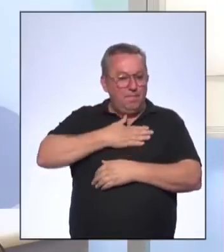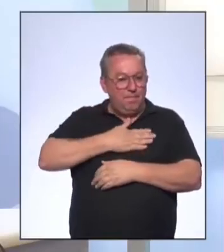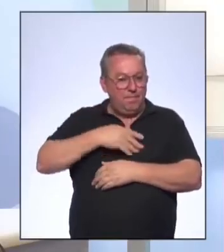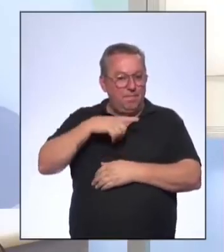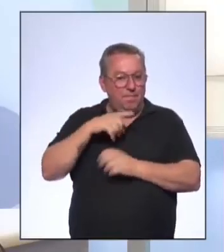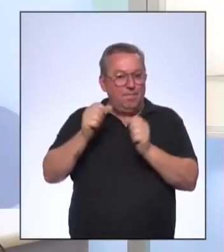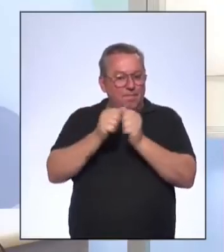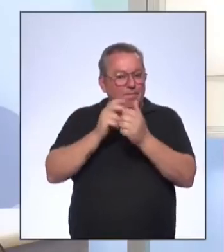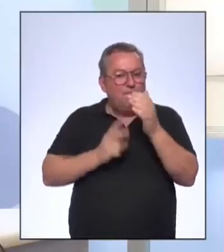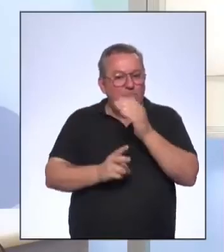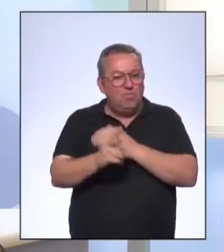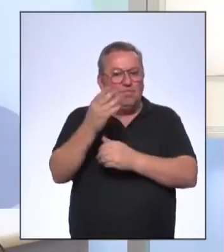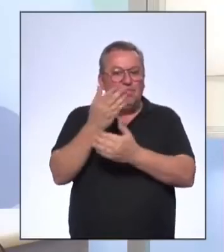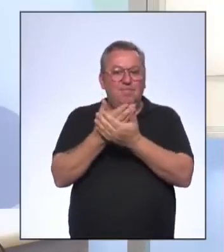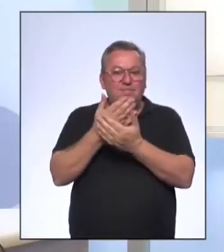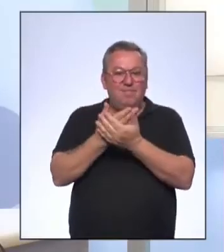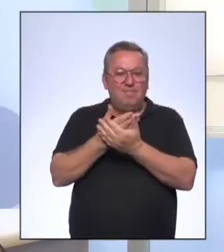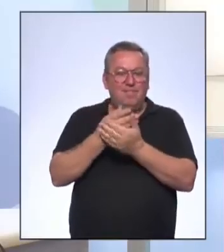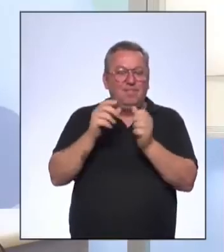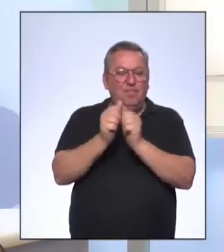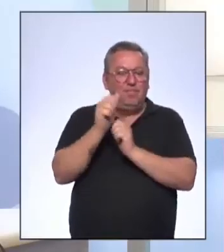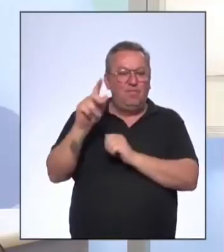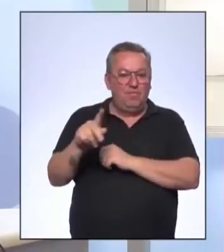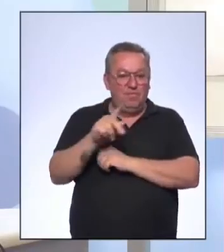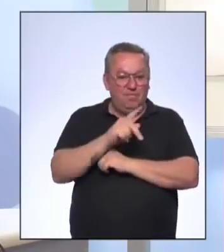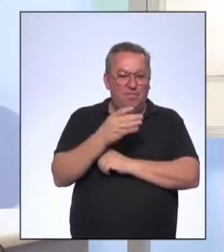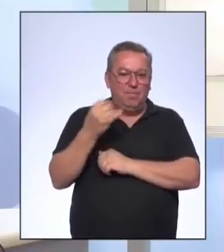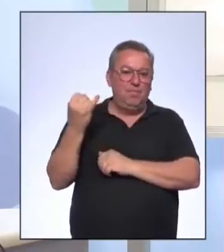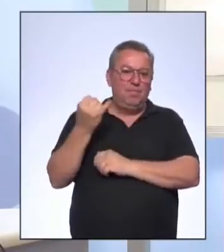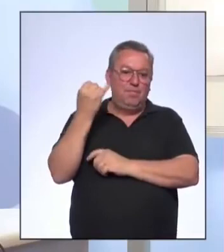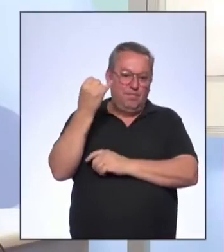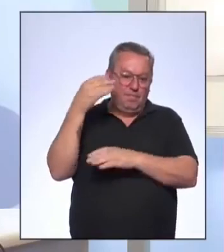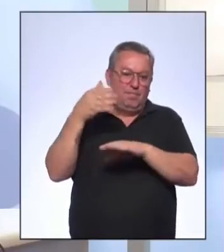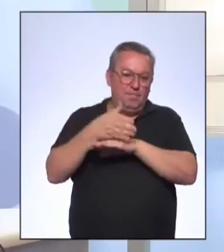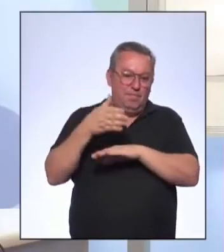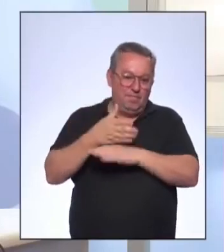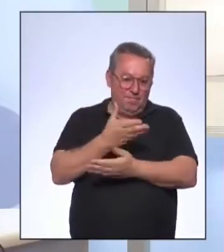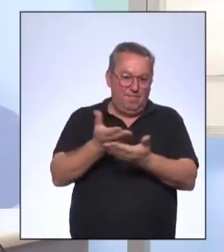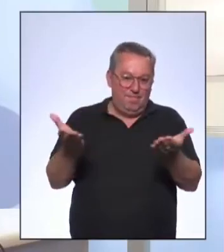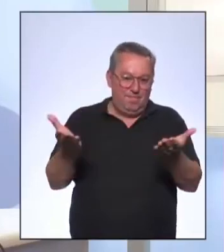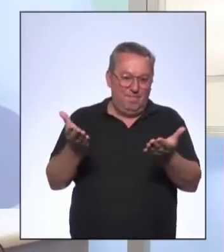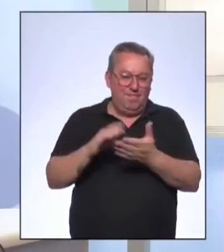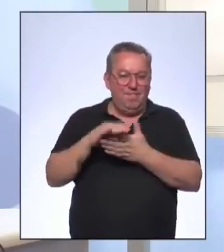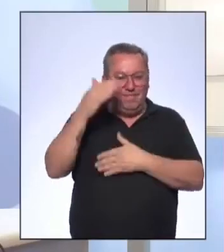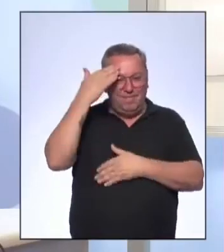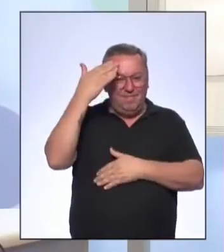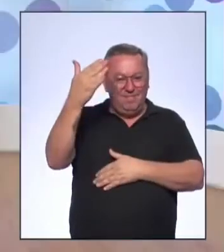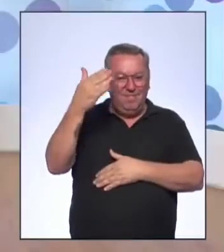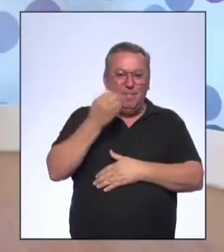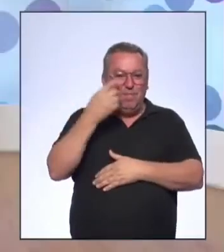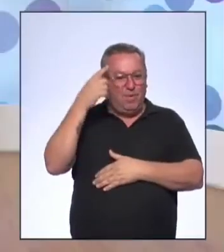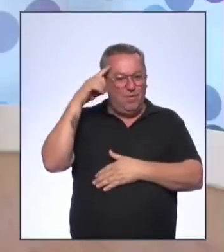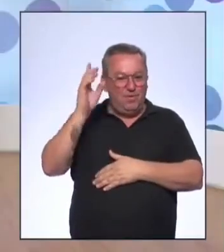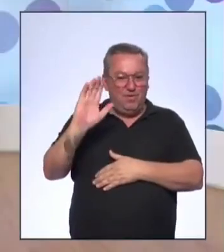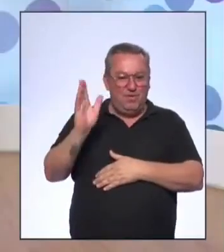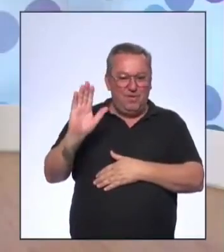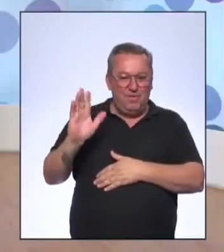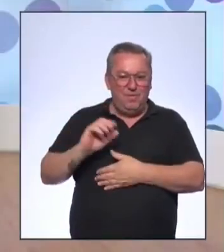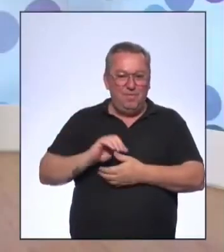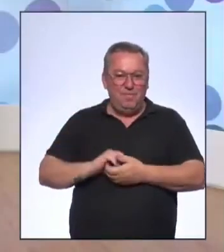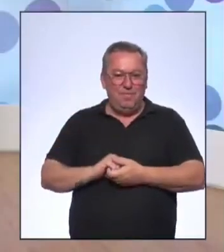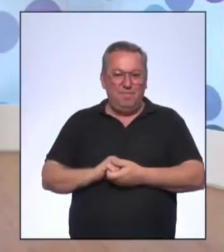aqui. Continue os estudos com seus professores. É muito importante a participação de vocês. Obrigado. Tenham um bom dia. Tchau, tchau.